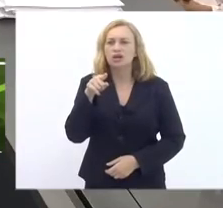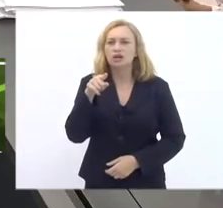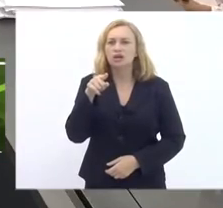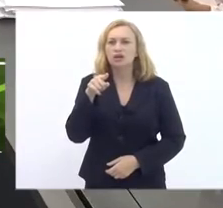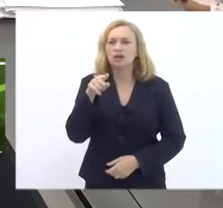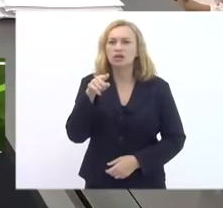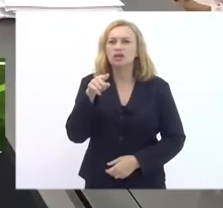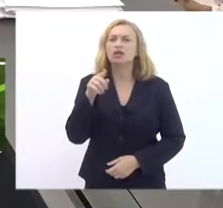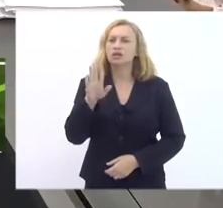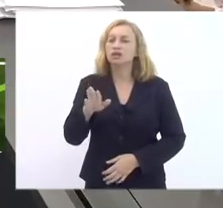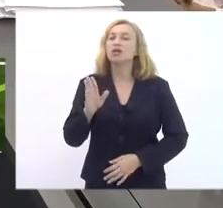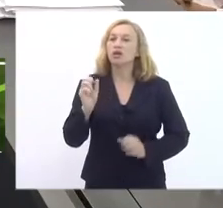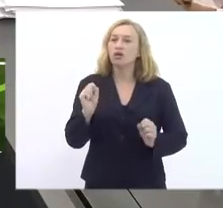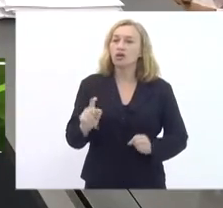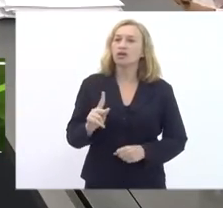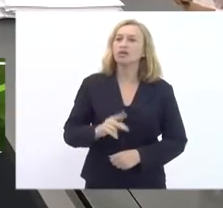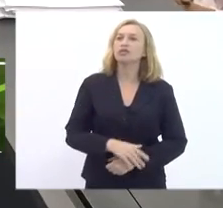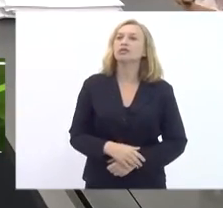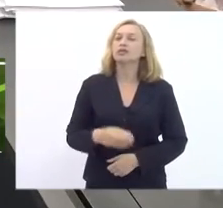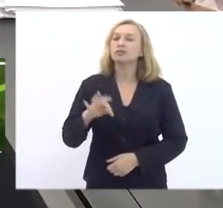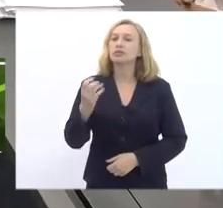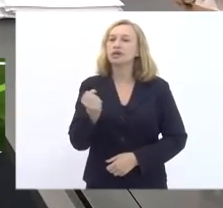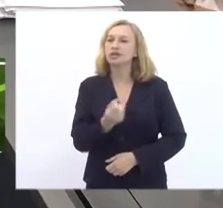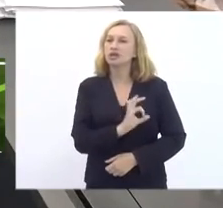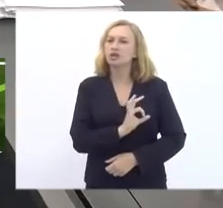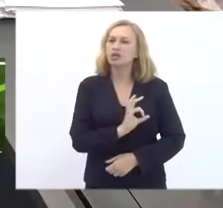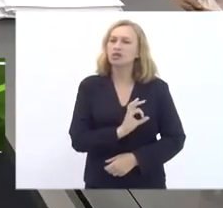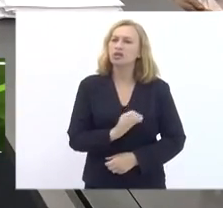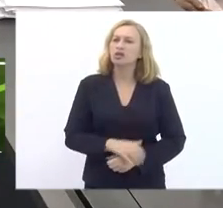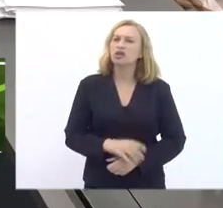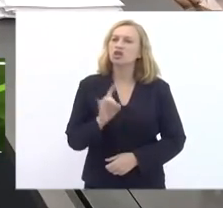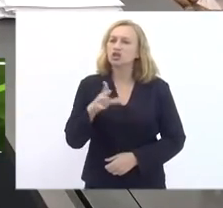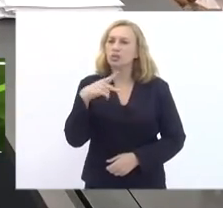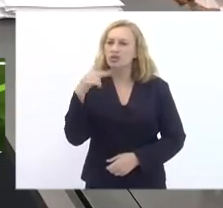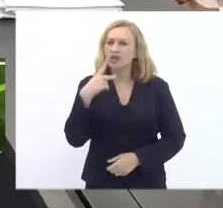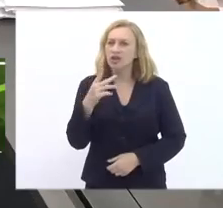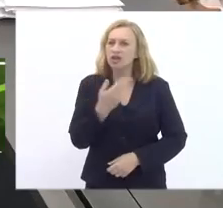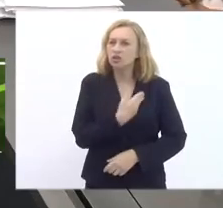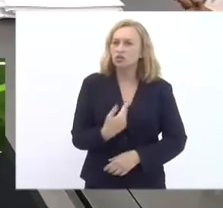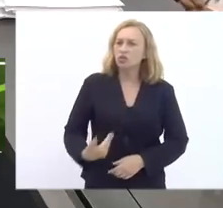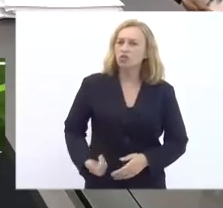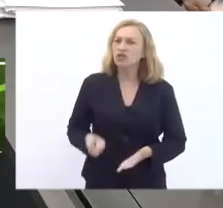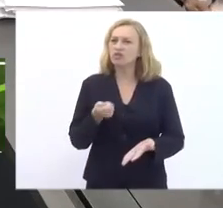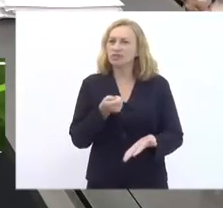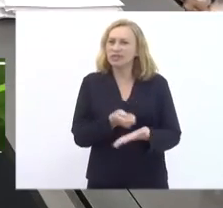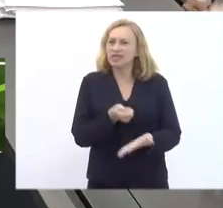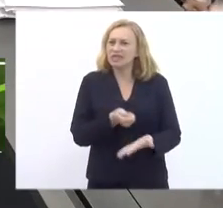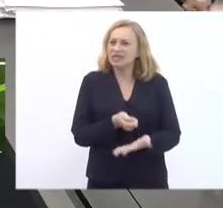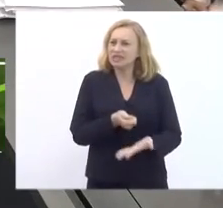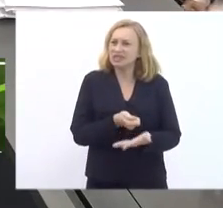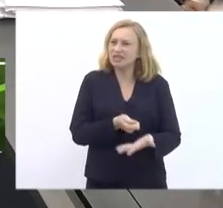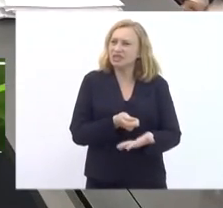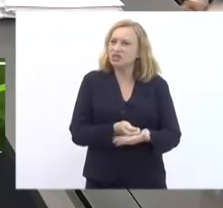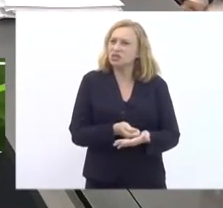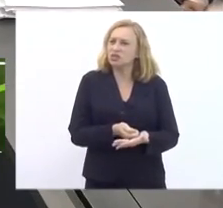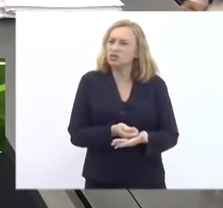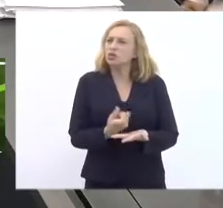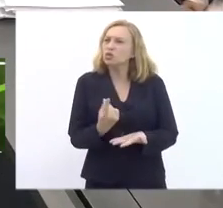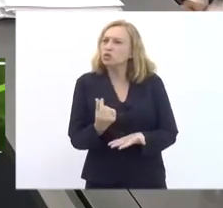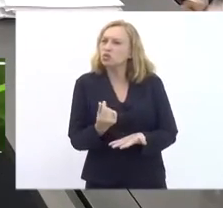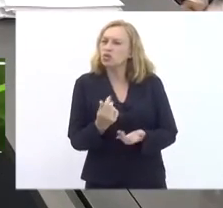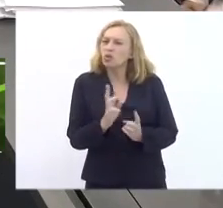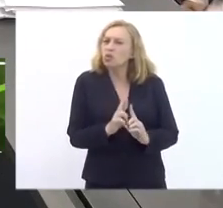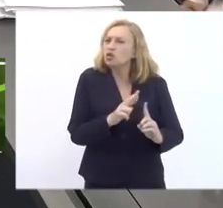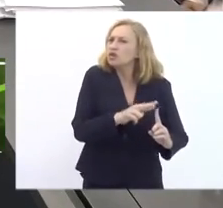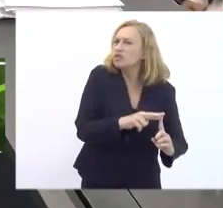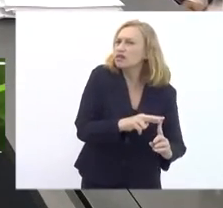Clube de Engenharia. Pois não. Muito pontual. Marta Rocha, com a palavra. Eu só para alertar aqui que o governo está insistindo numa taxa de